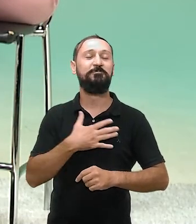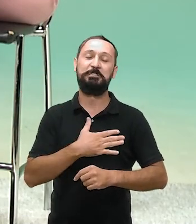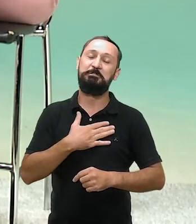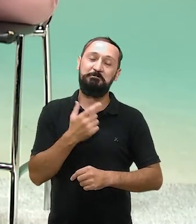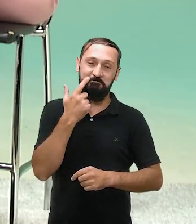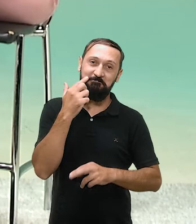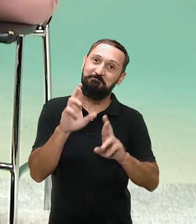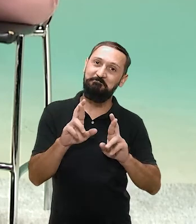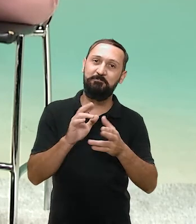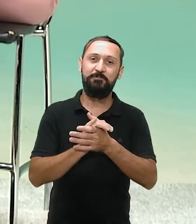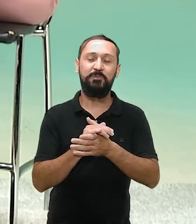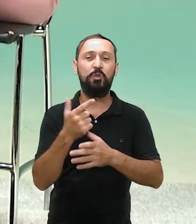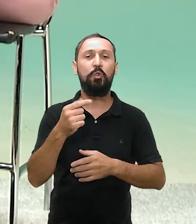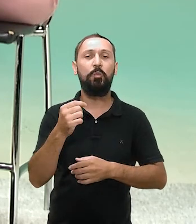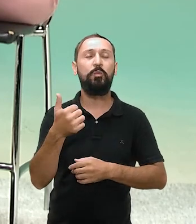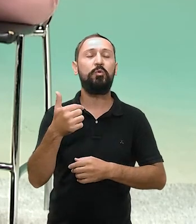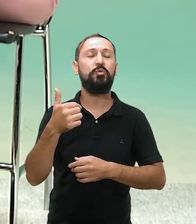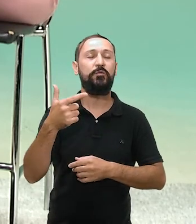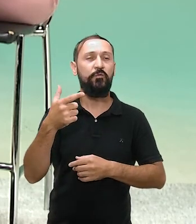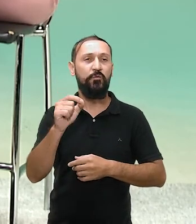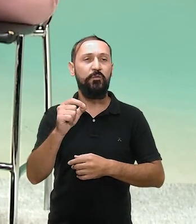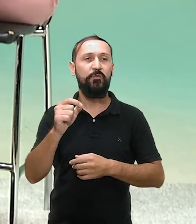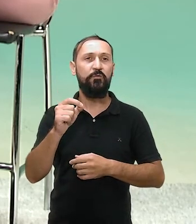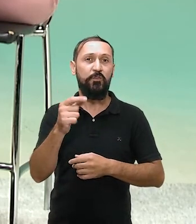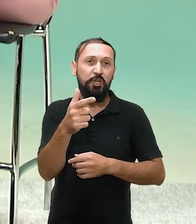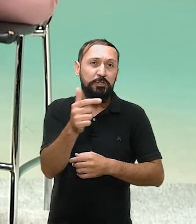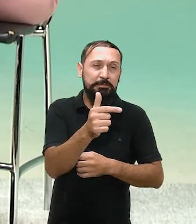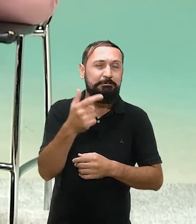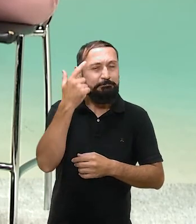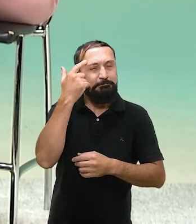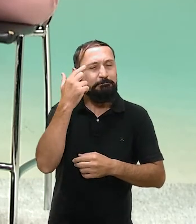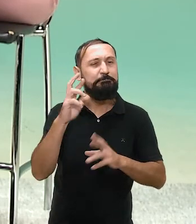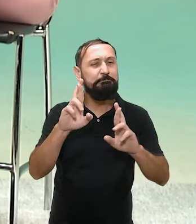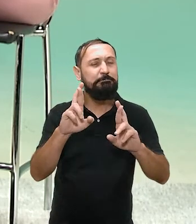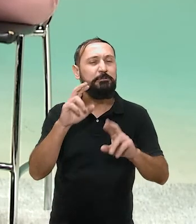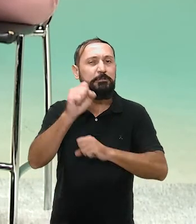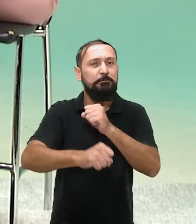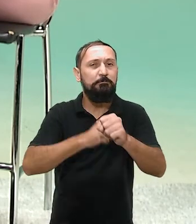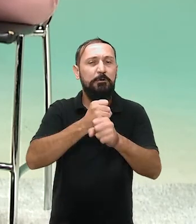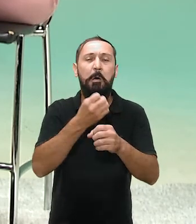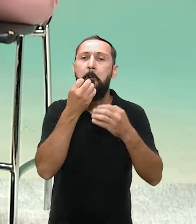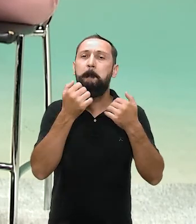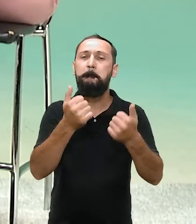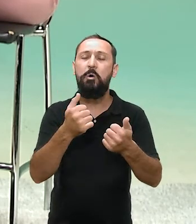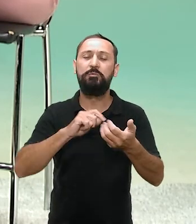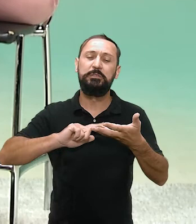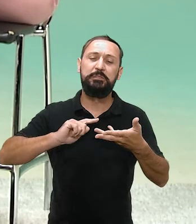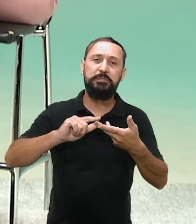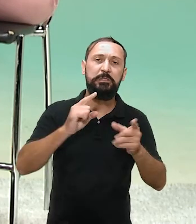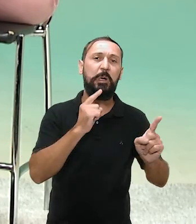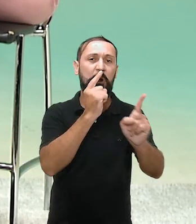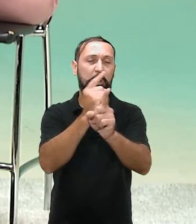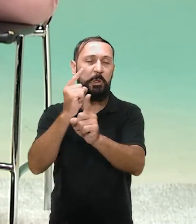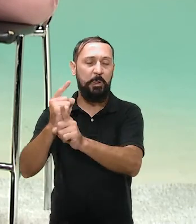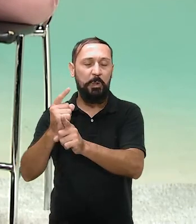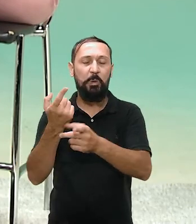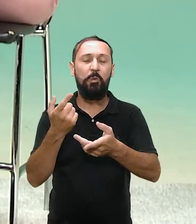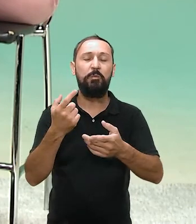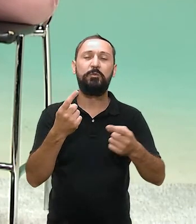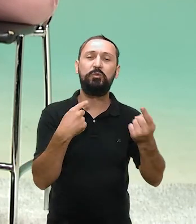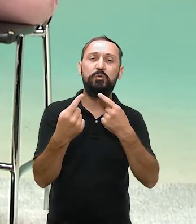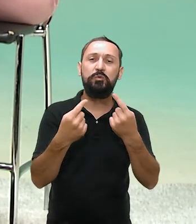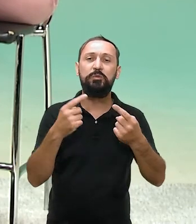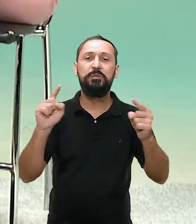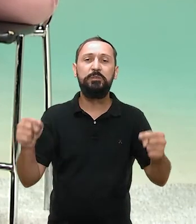gostado. E em 2022, além de desejar esperanças renovadas e muita alegria para o seu ano, a gente também tem vários encontros